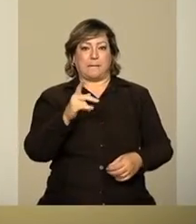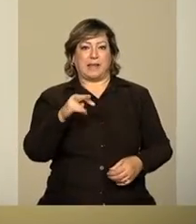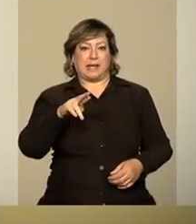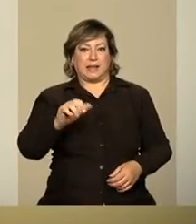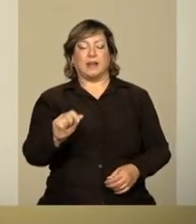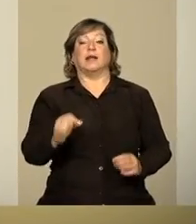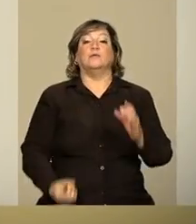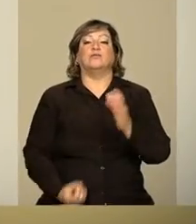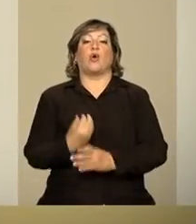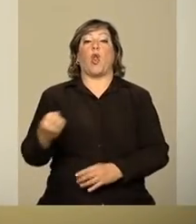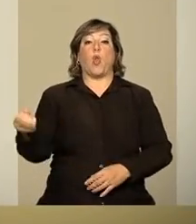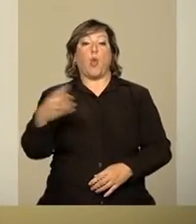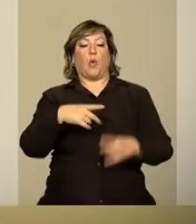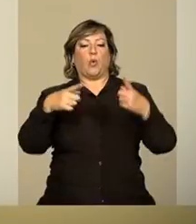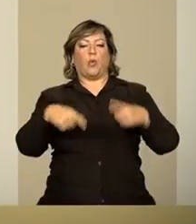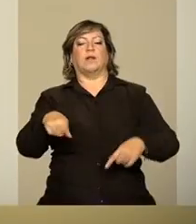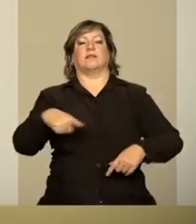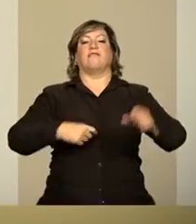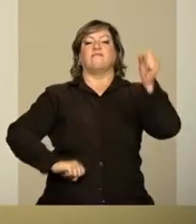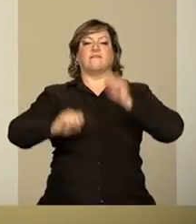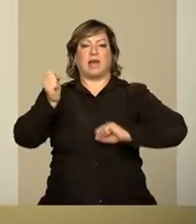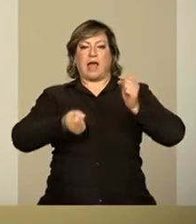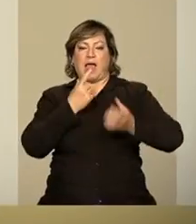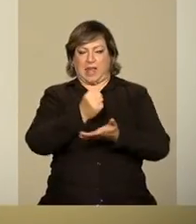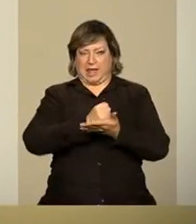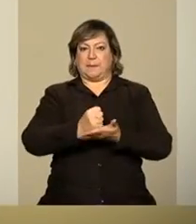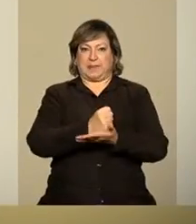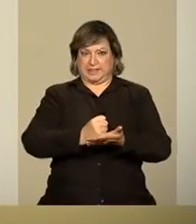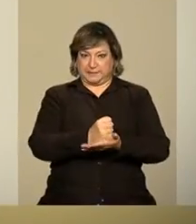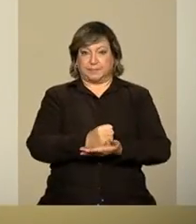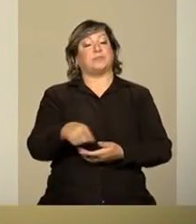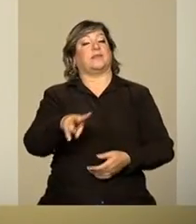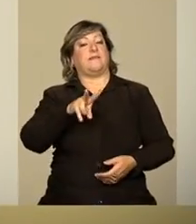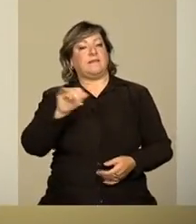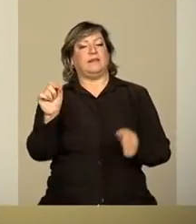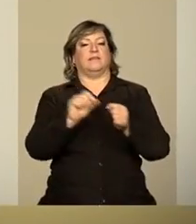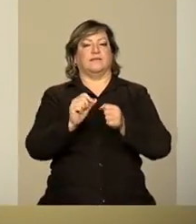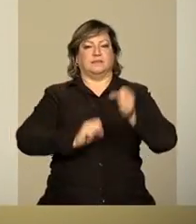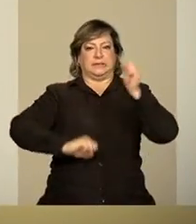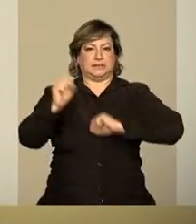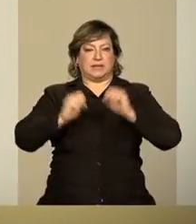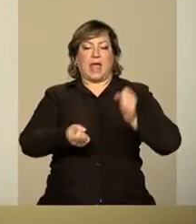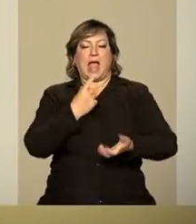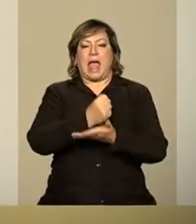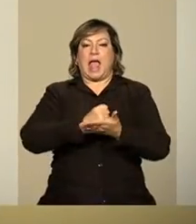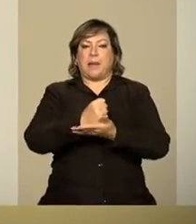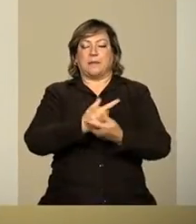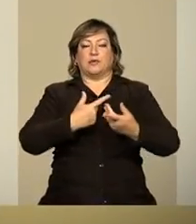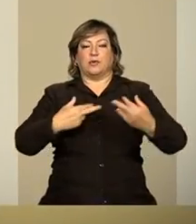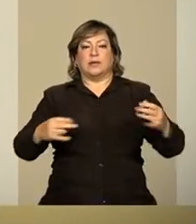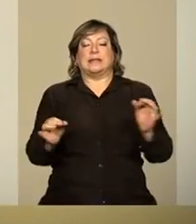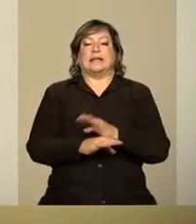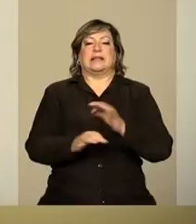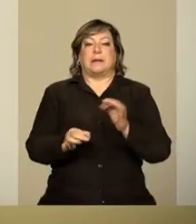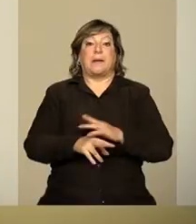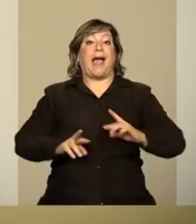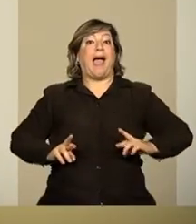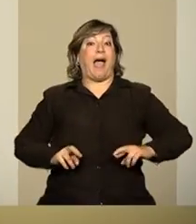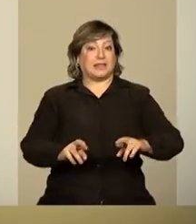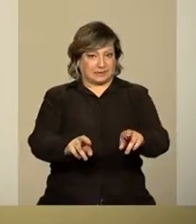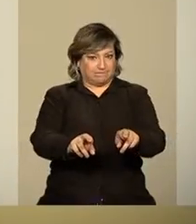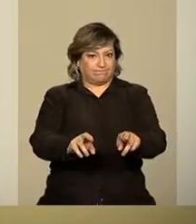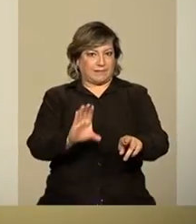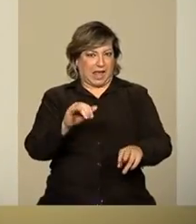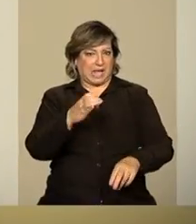e inaugurar a nova unidade de uma fábrica de medicamento que vai produzir Luciano remédios para o tratamento do